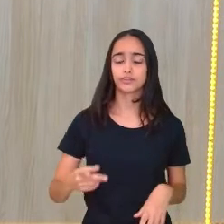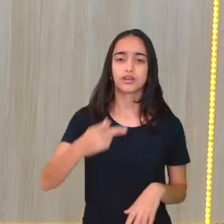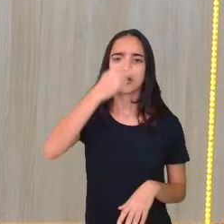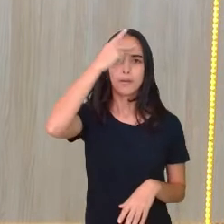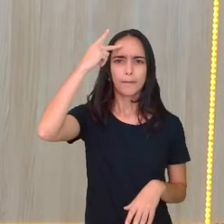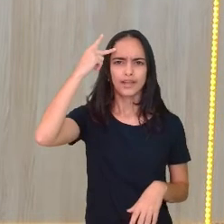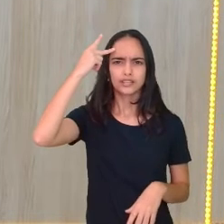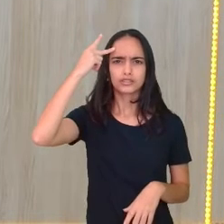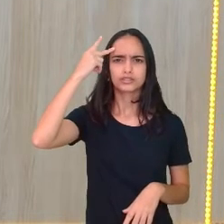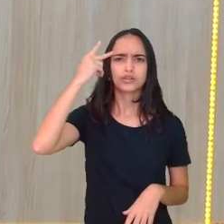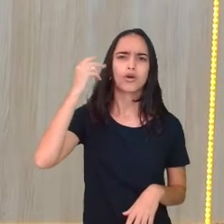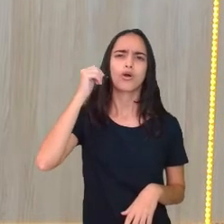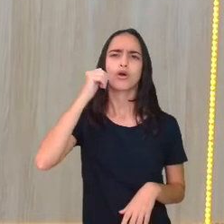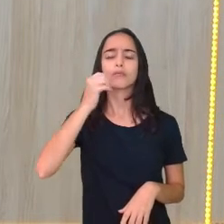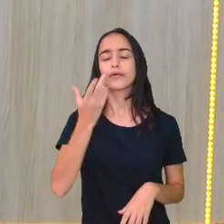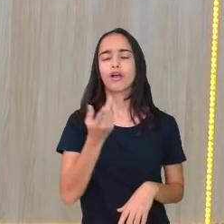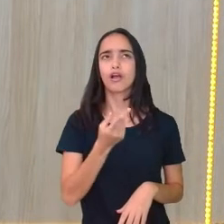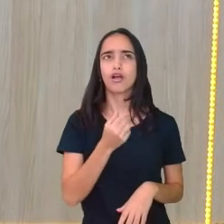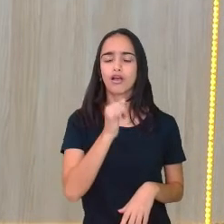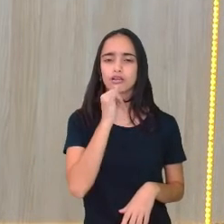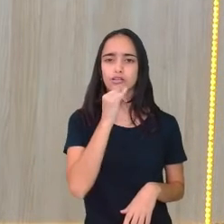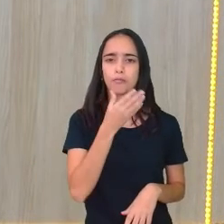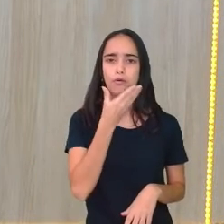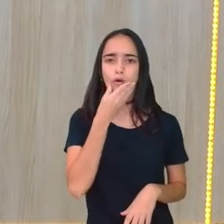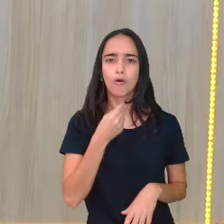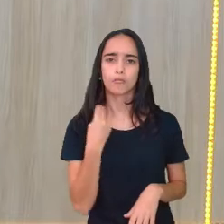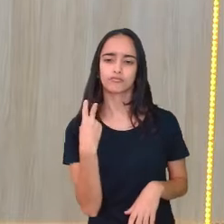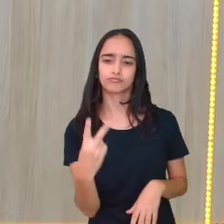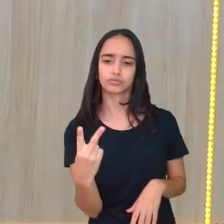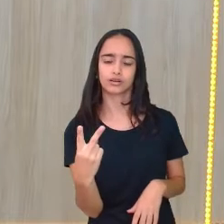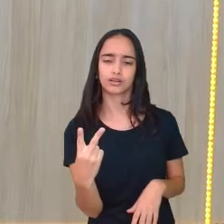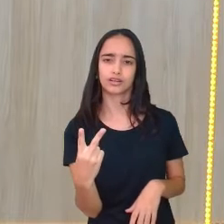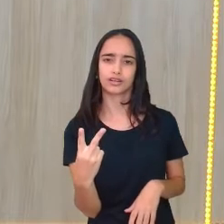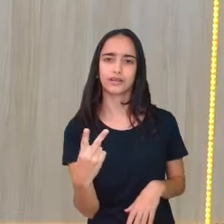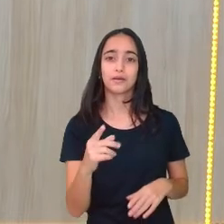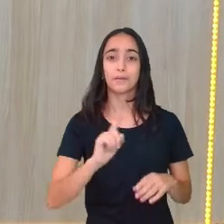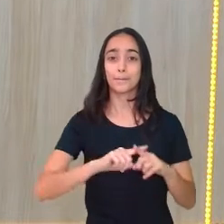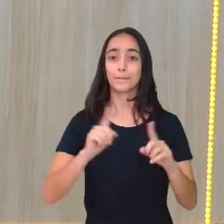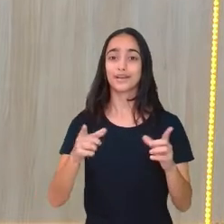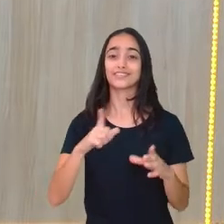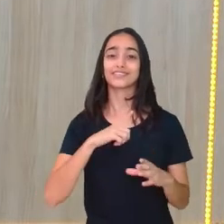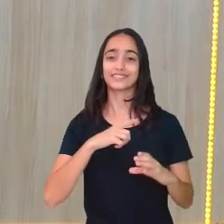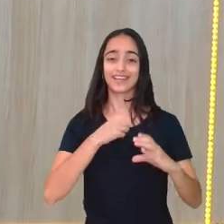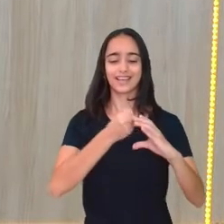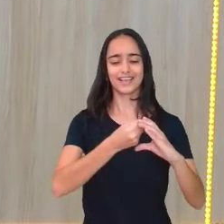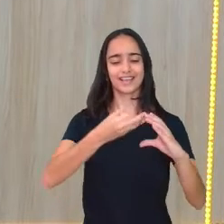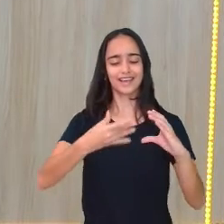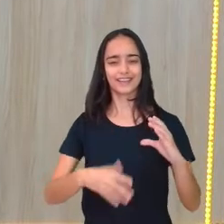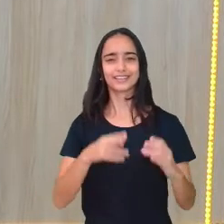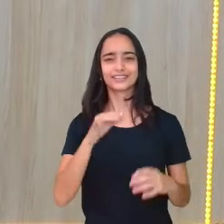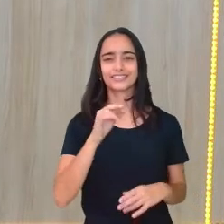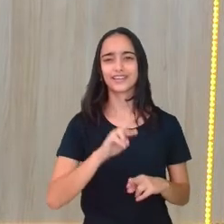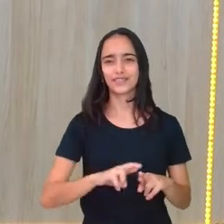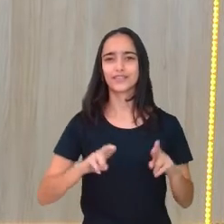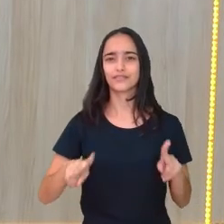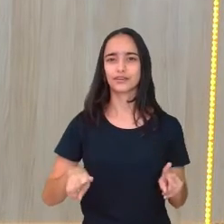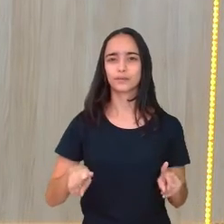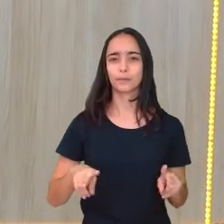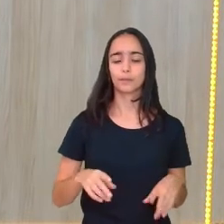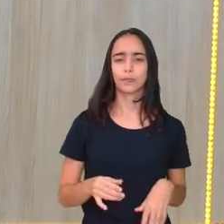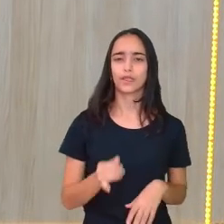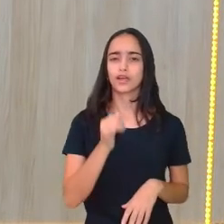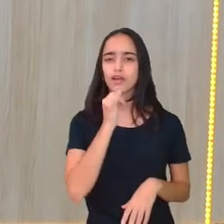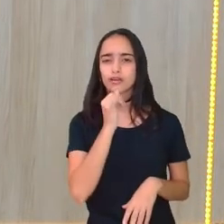mesmo sexo, elas vão ter ali características diferentes. Então, por exemplo, duas pessoas do